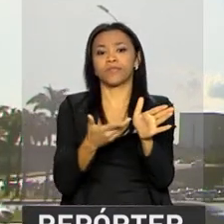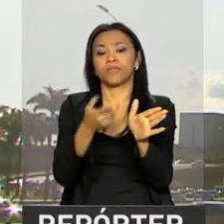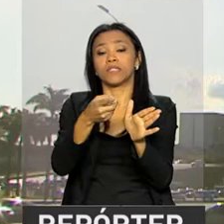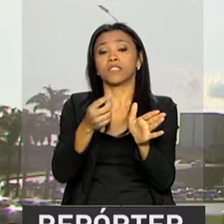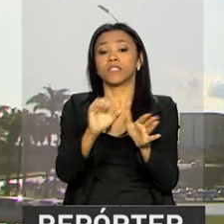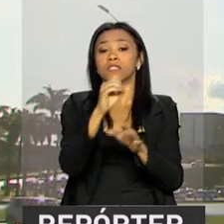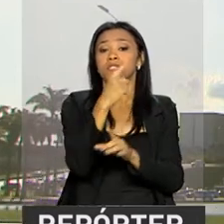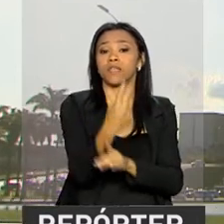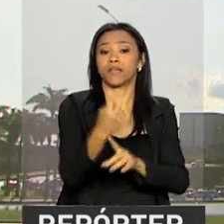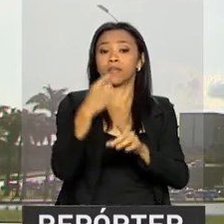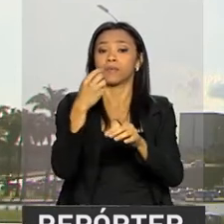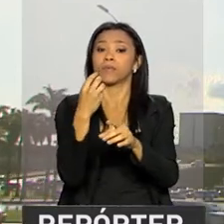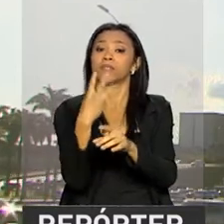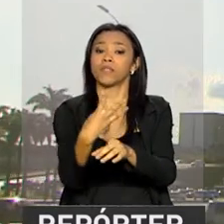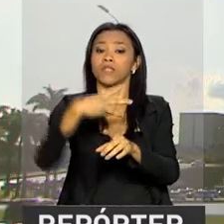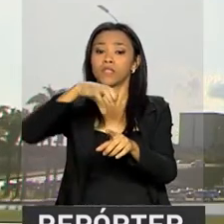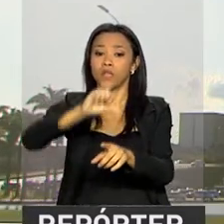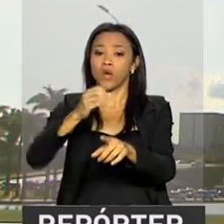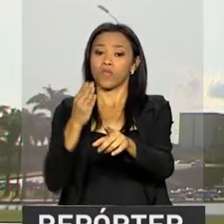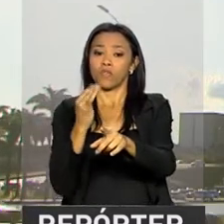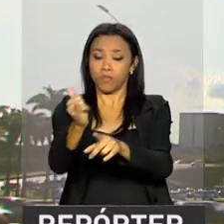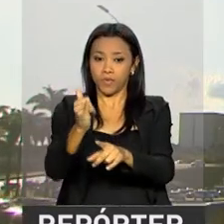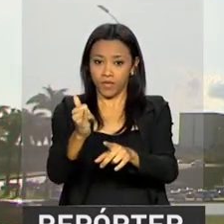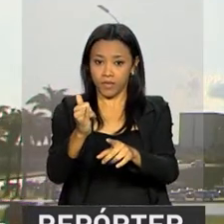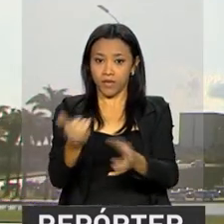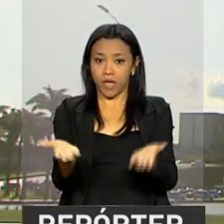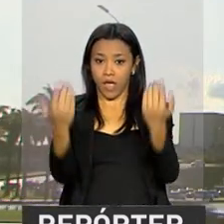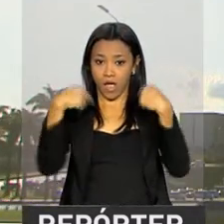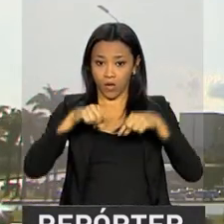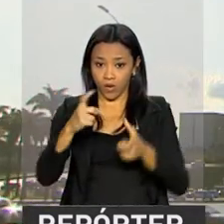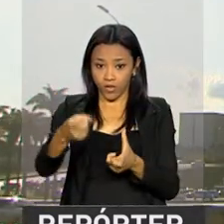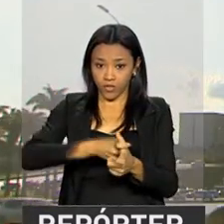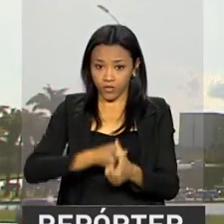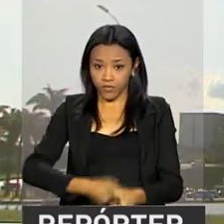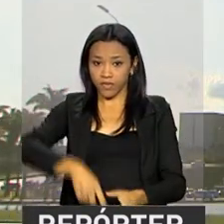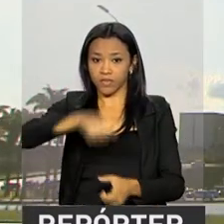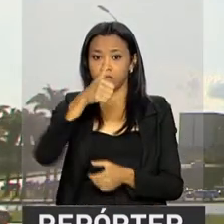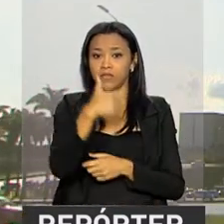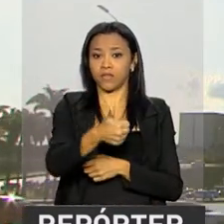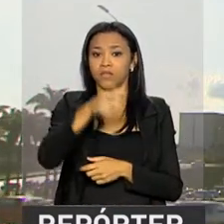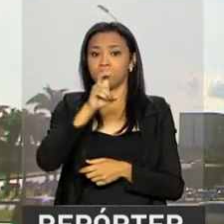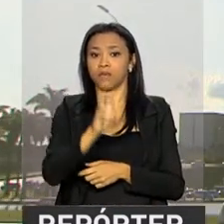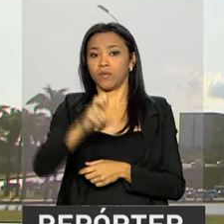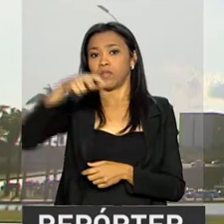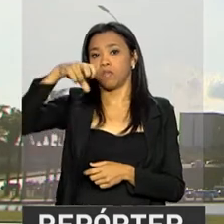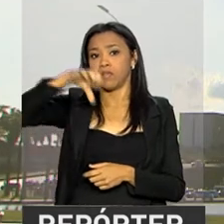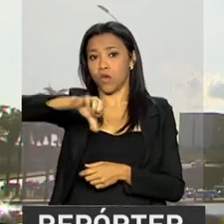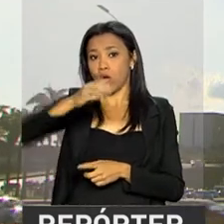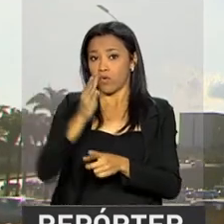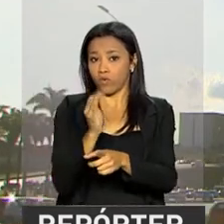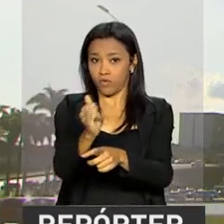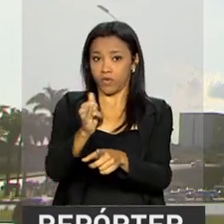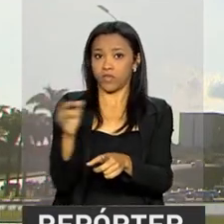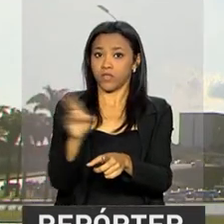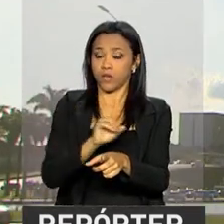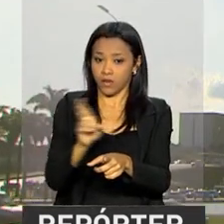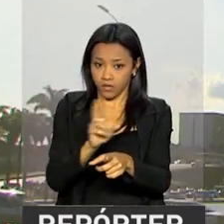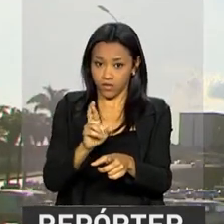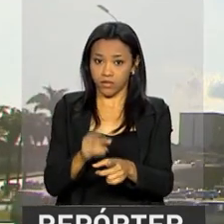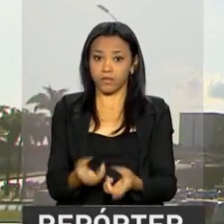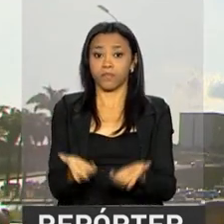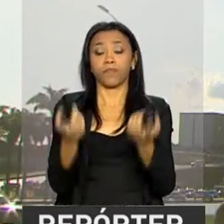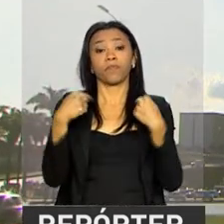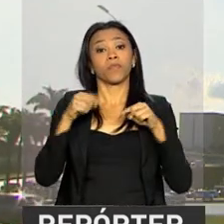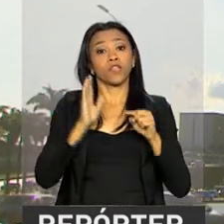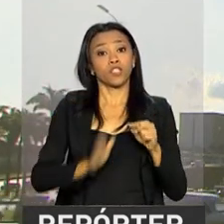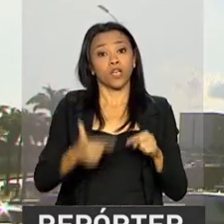de 139 bilhões de reais para um déficit de 159 bilhões de reais. Já a